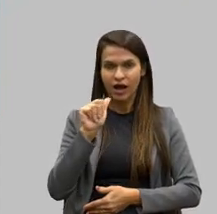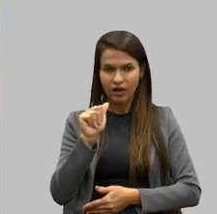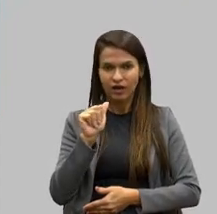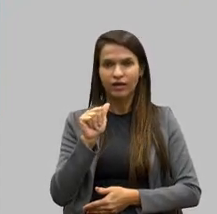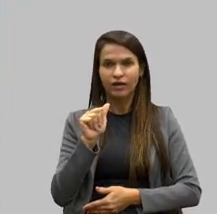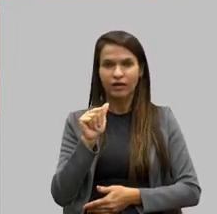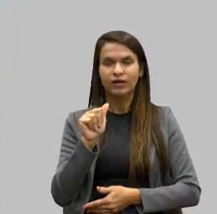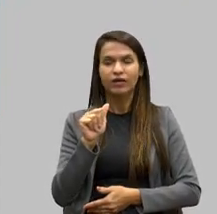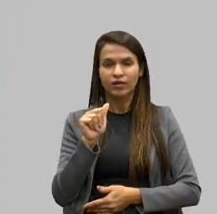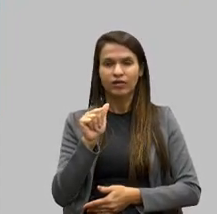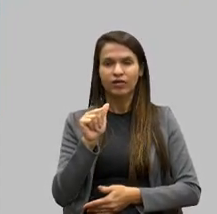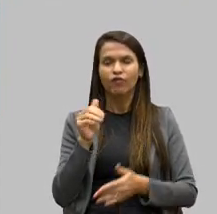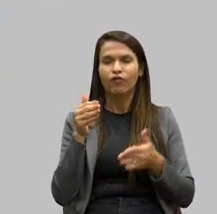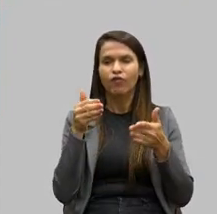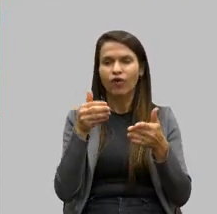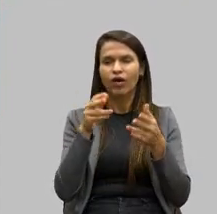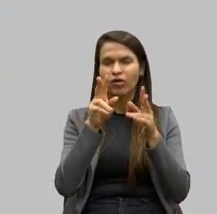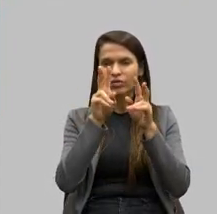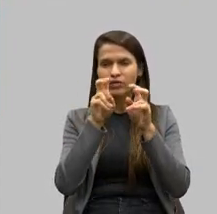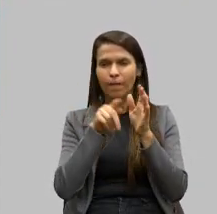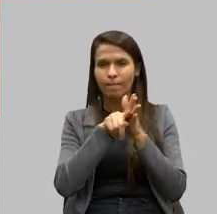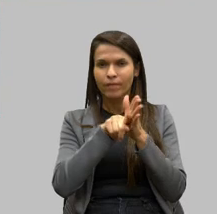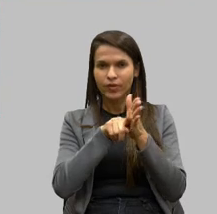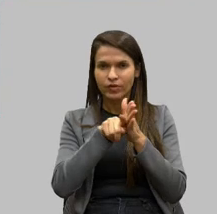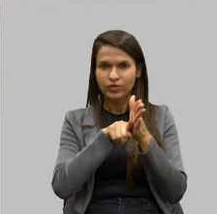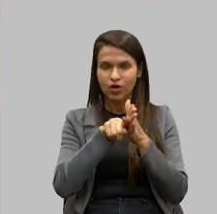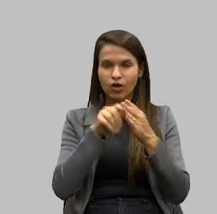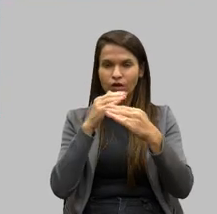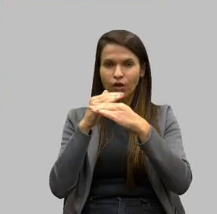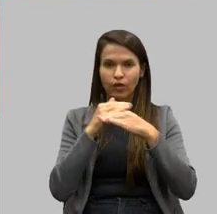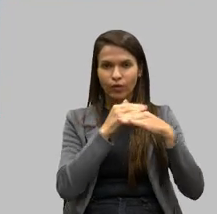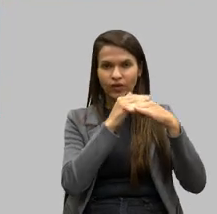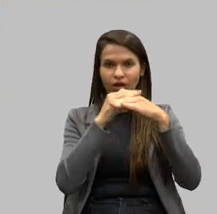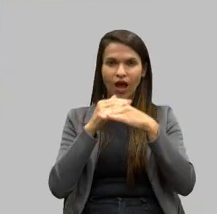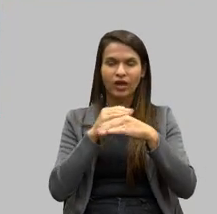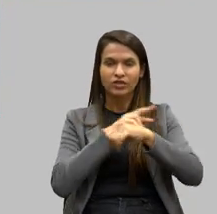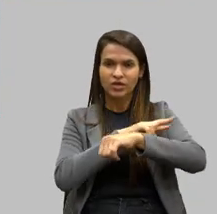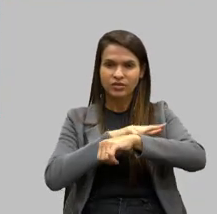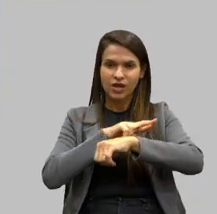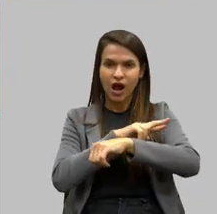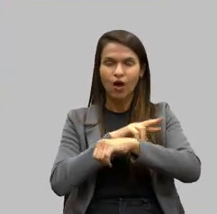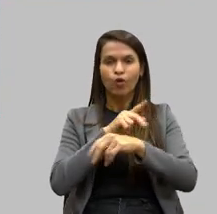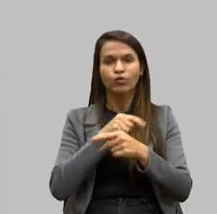ao questionário e à pesquisa de equidade racial no Estado.